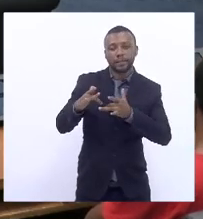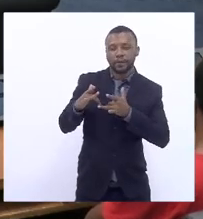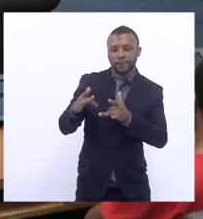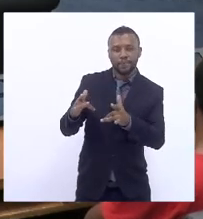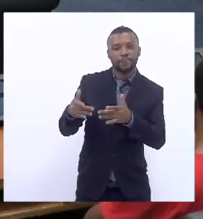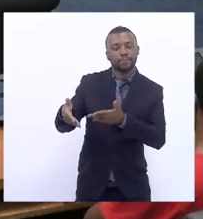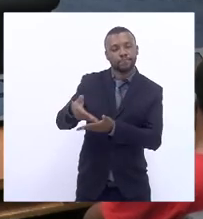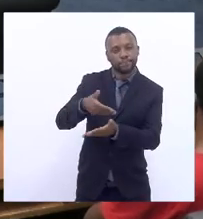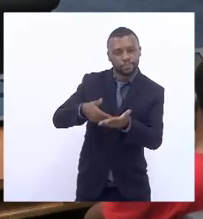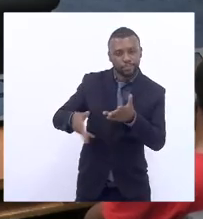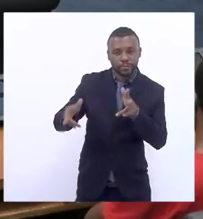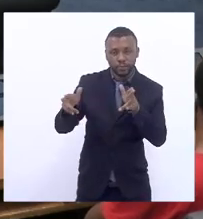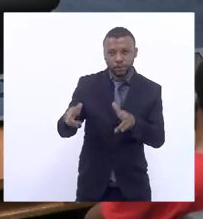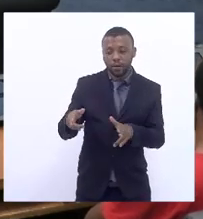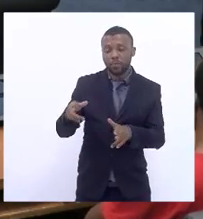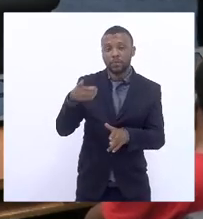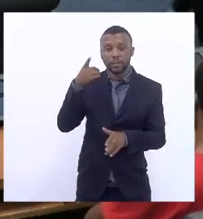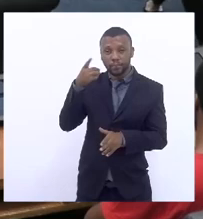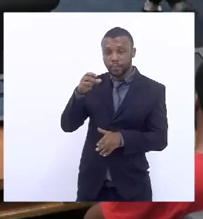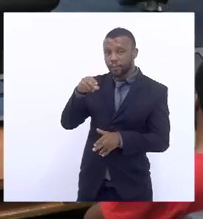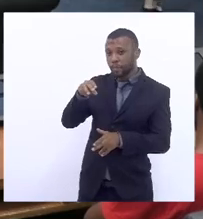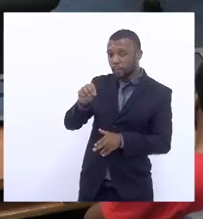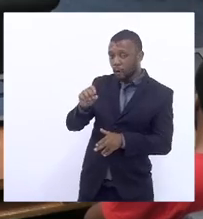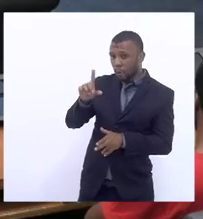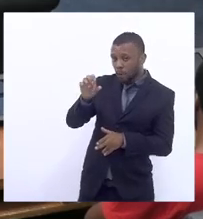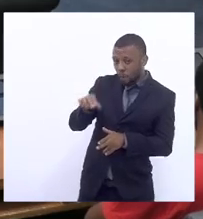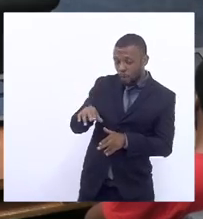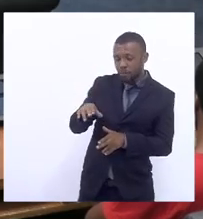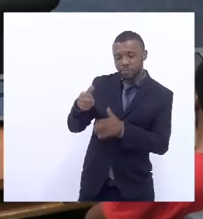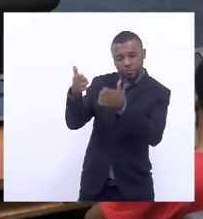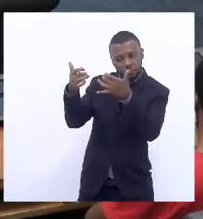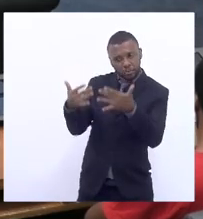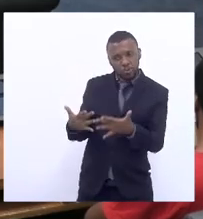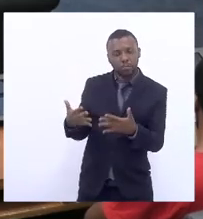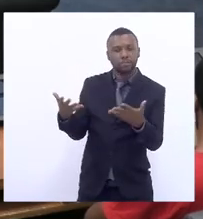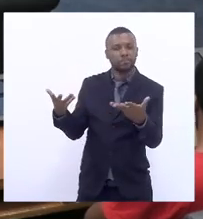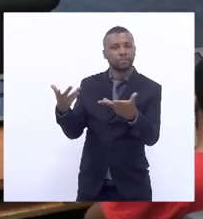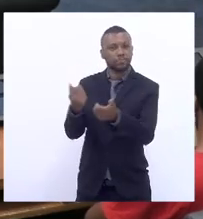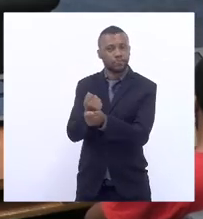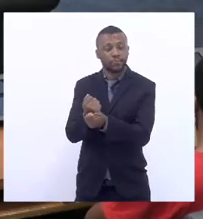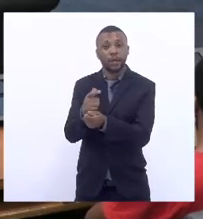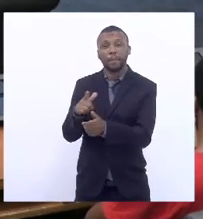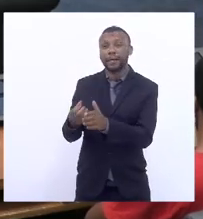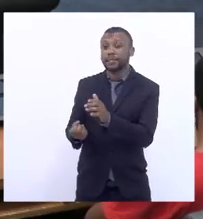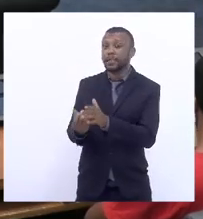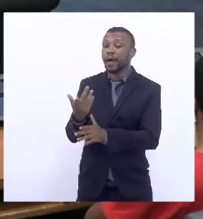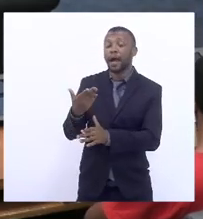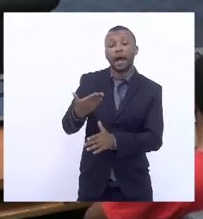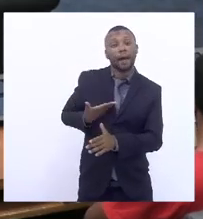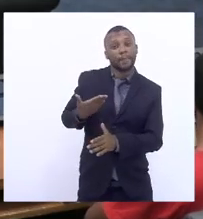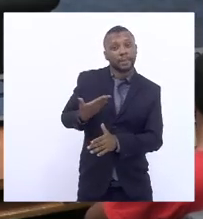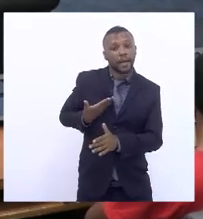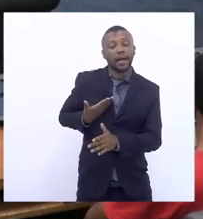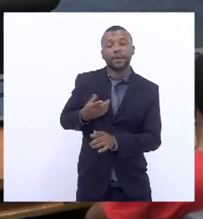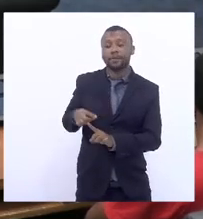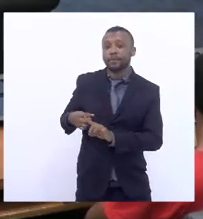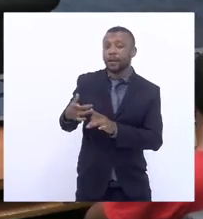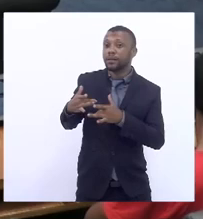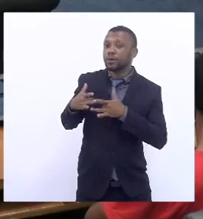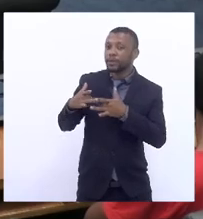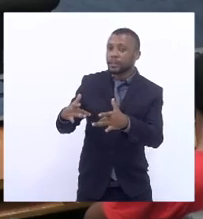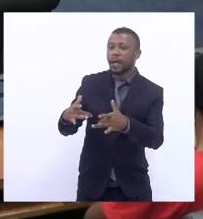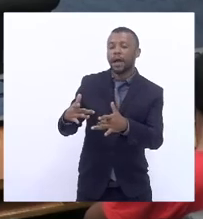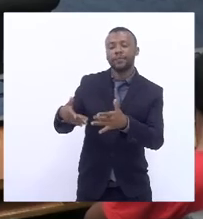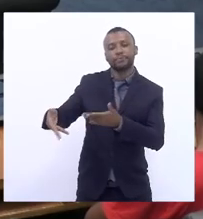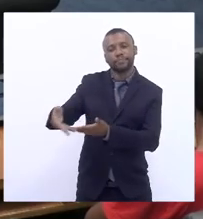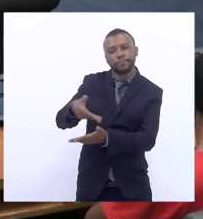o deputado Molon muito bem, é para gerar fraternidade, gerar amizade política, gerar solidariedade. Não